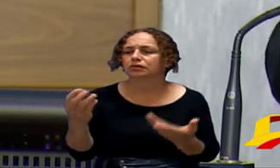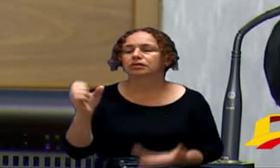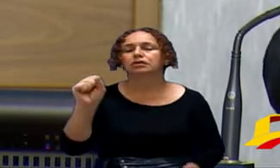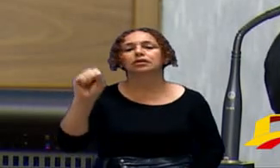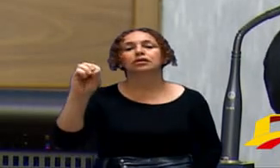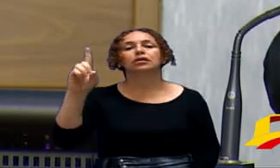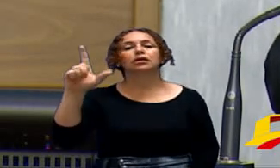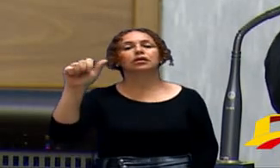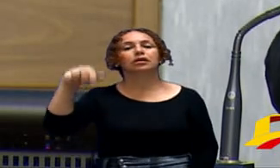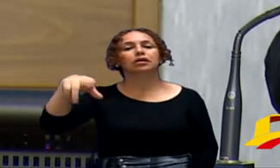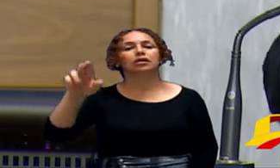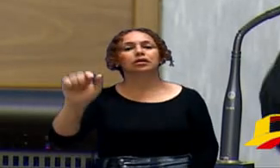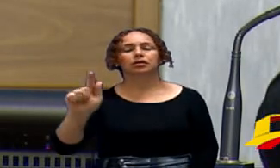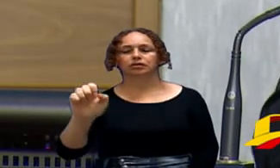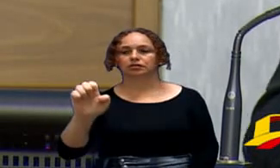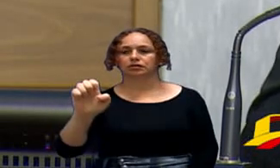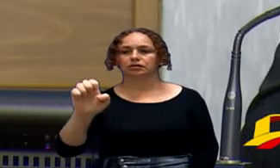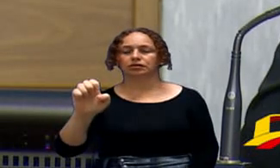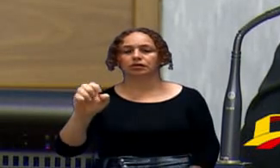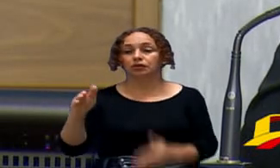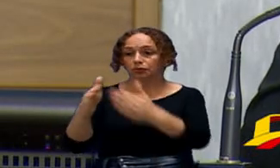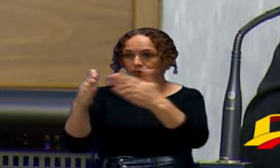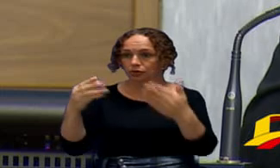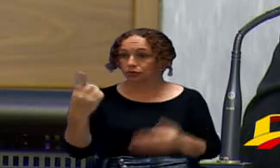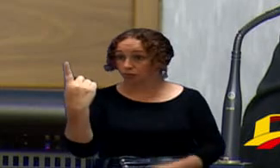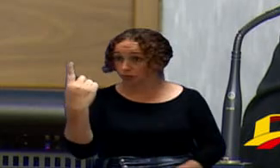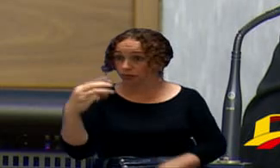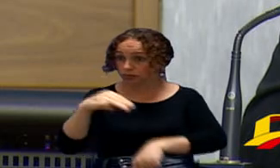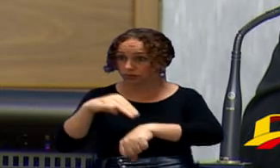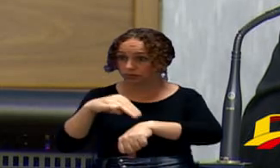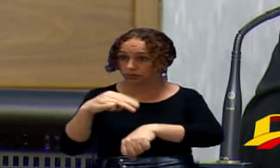Solange, por favor, tem um minuto.